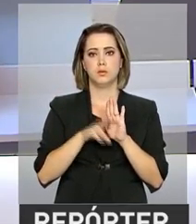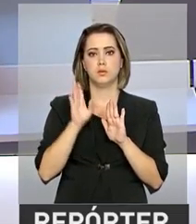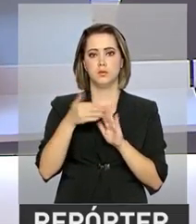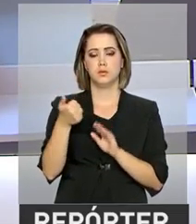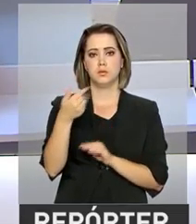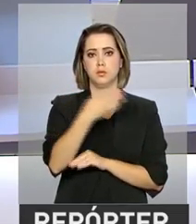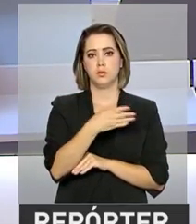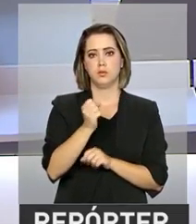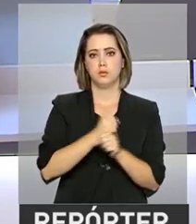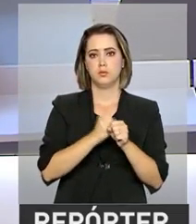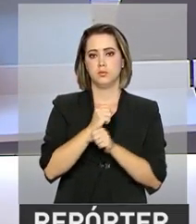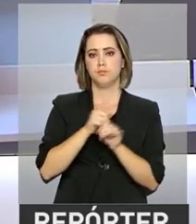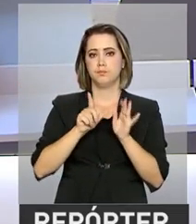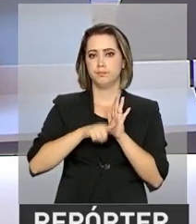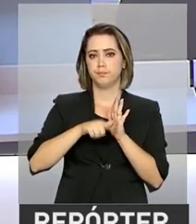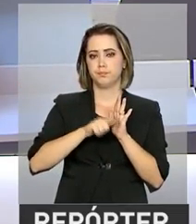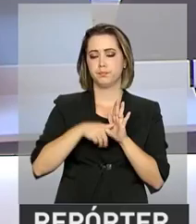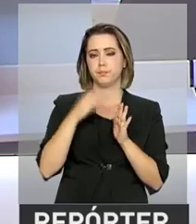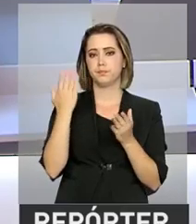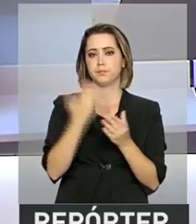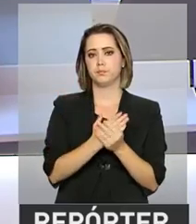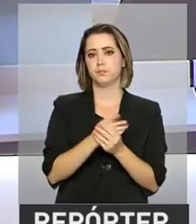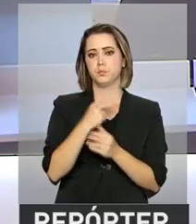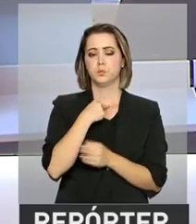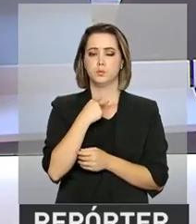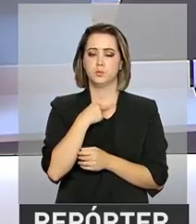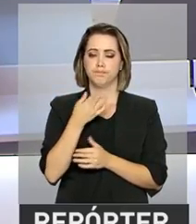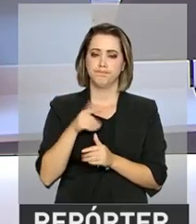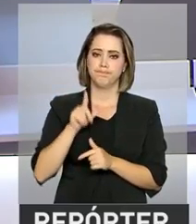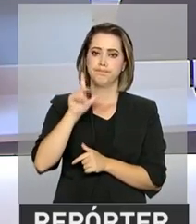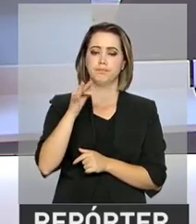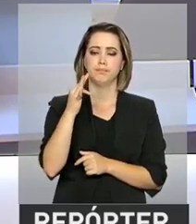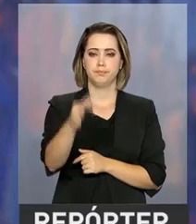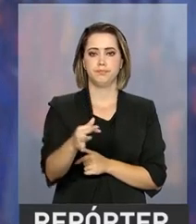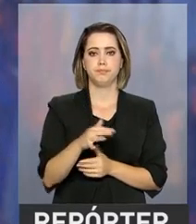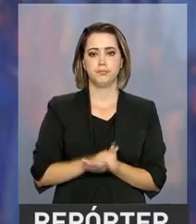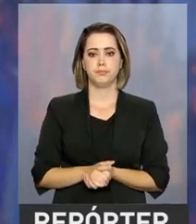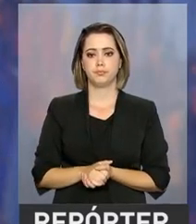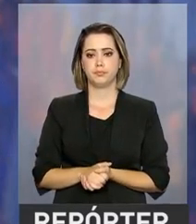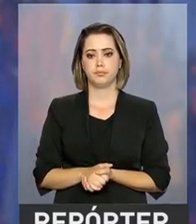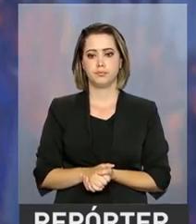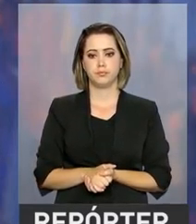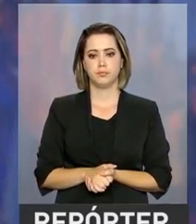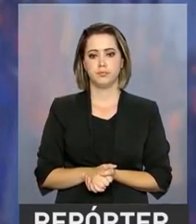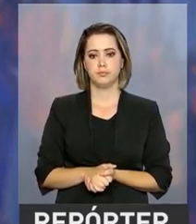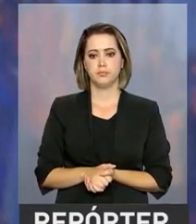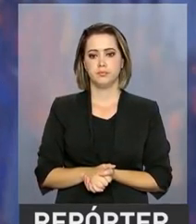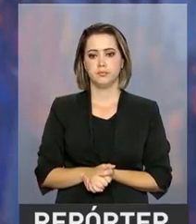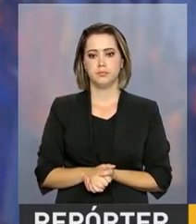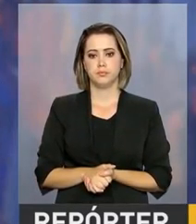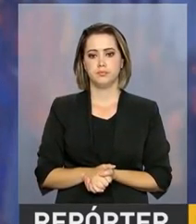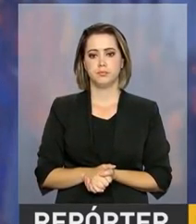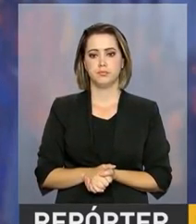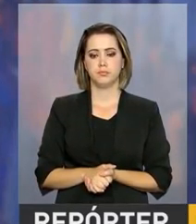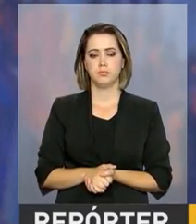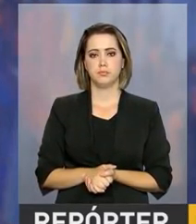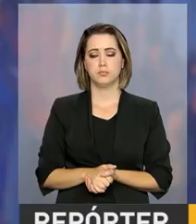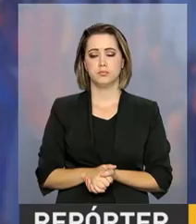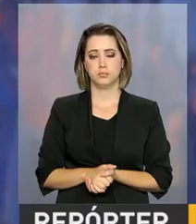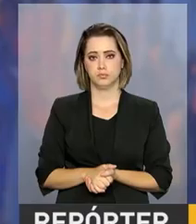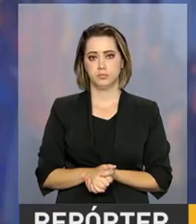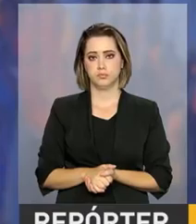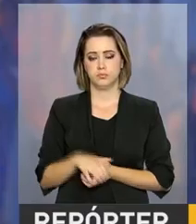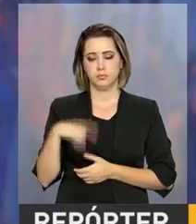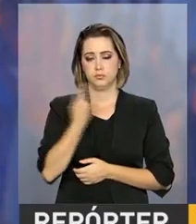são 14 anos de atraso e o processo não pode mais ser adiado. Nós não podemos mais adiar